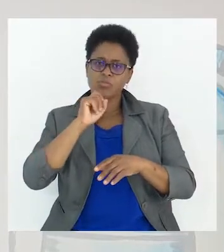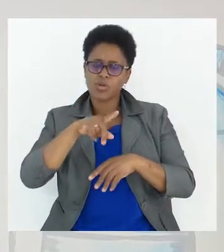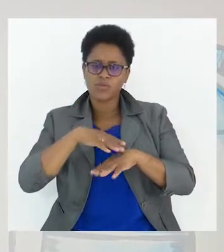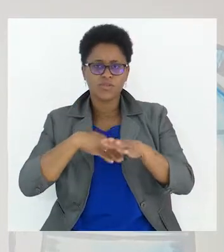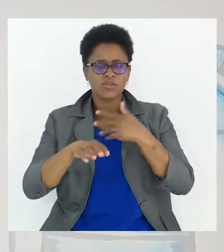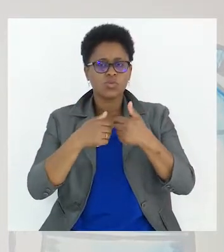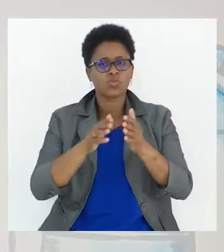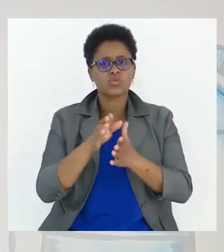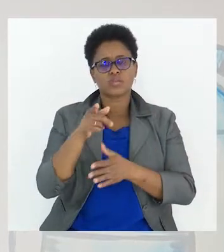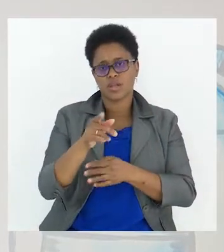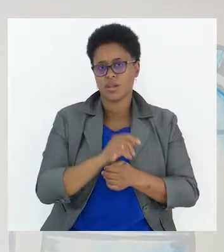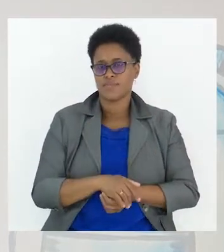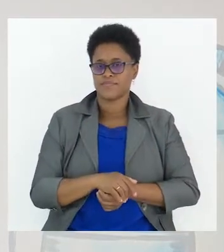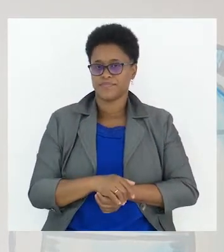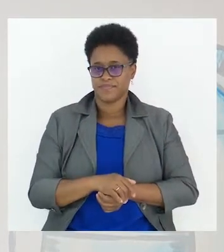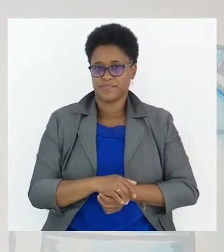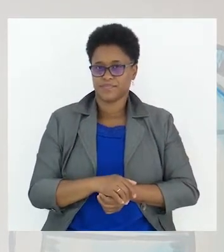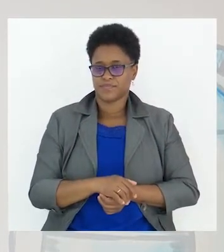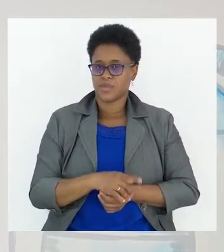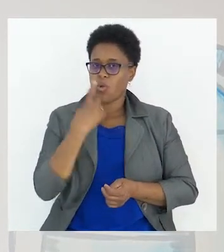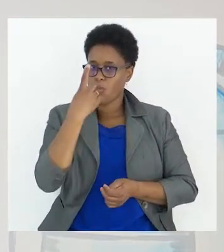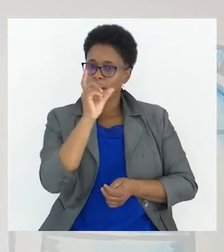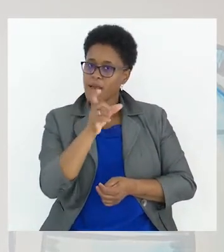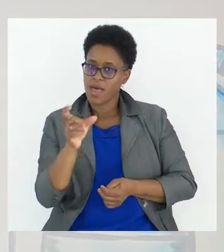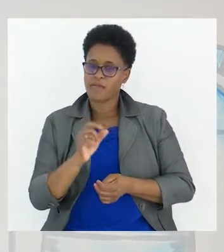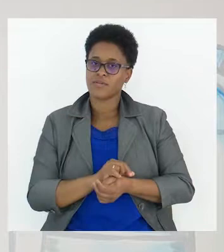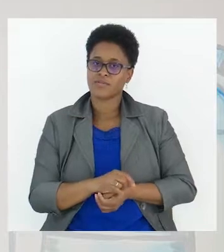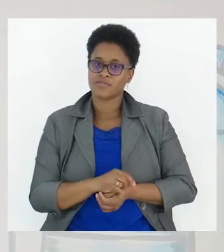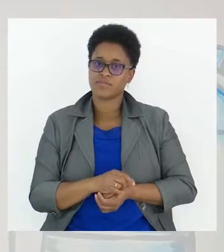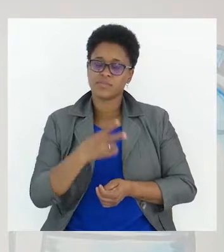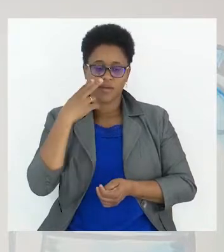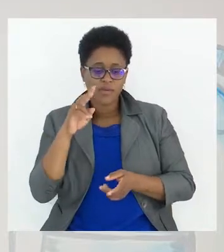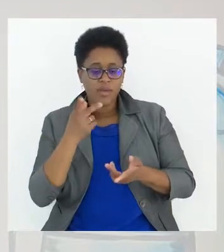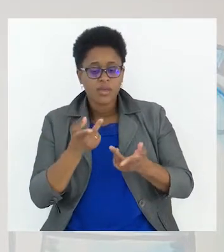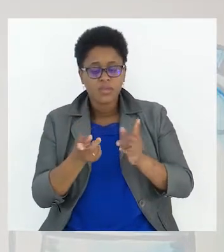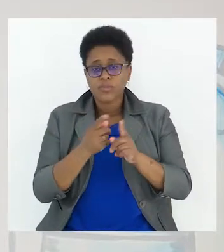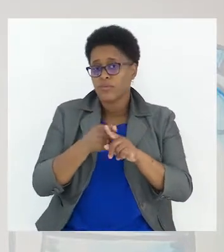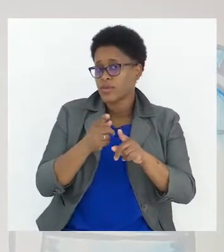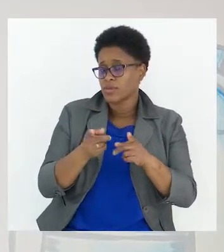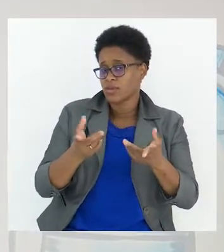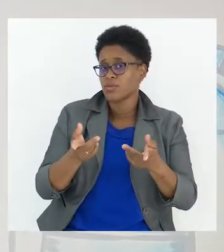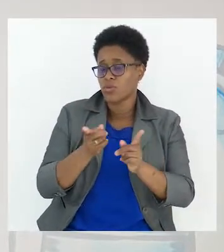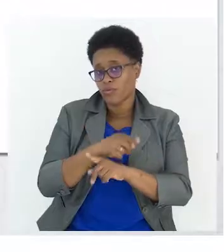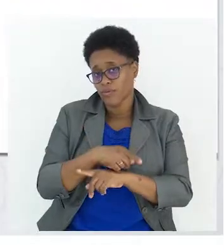lá com uma palavra. Pode haver diversidade ou então pode haver